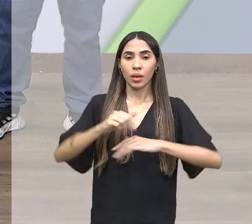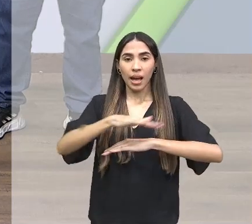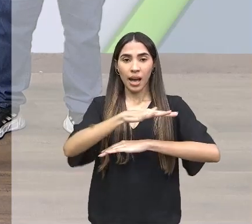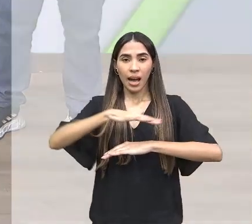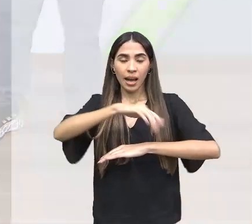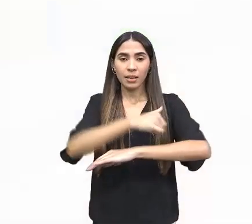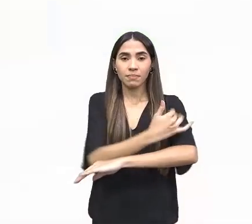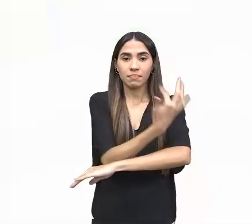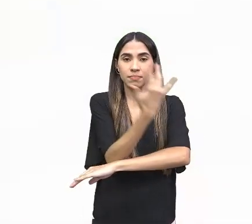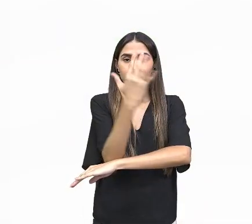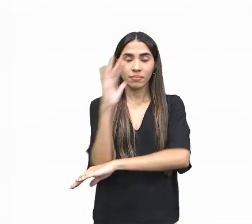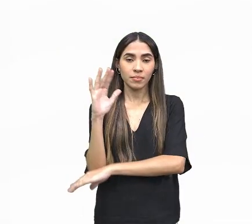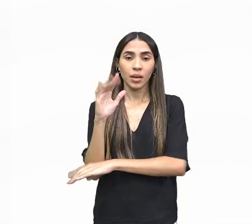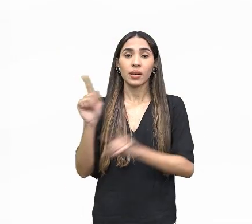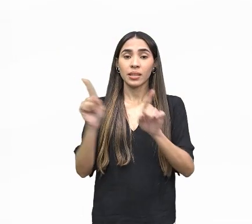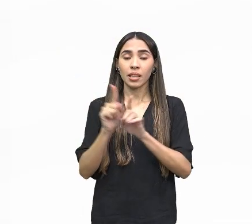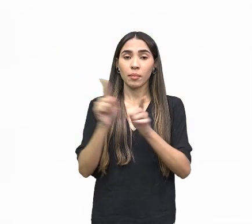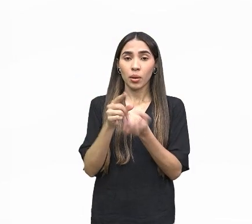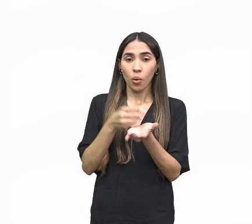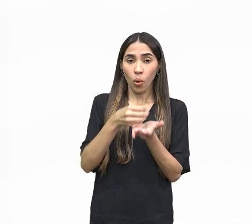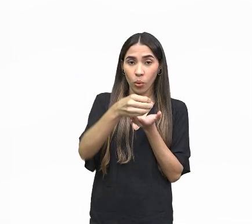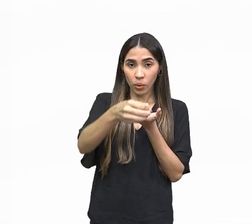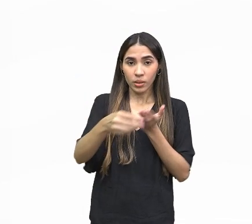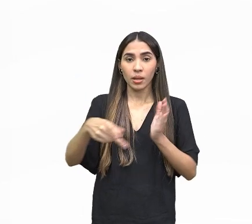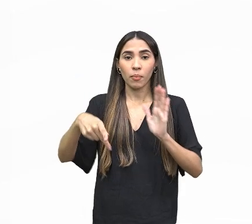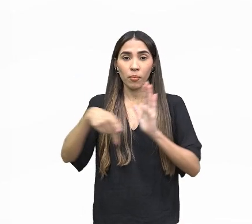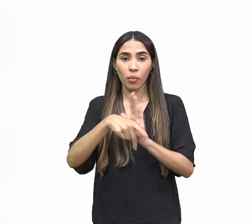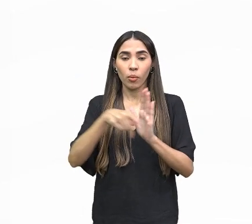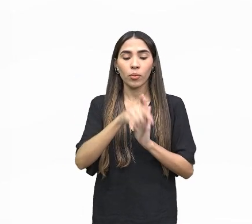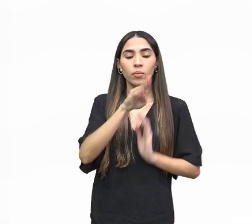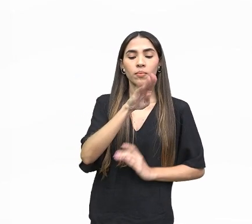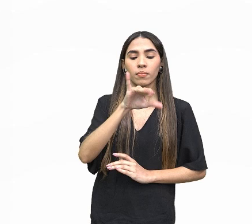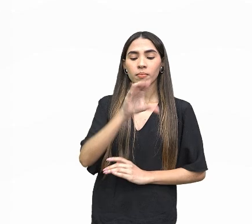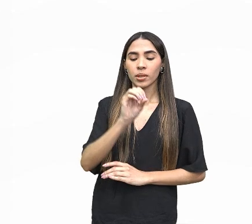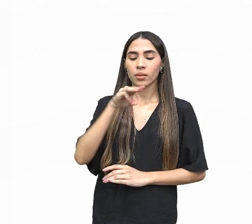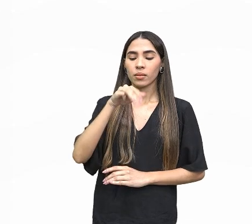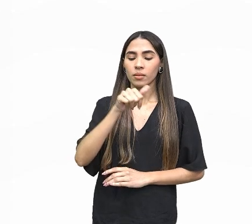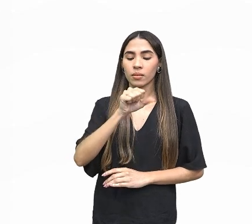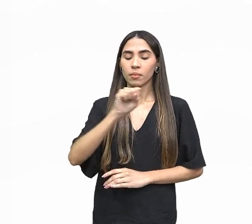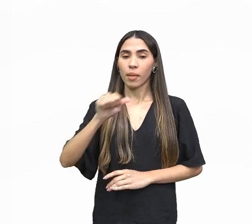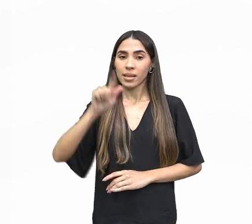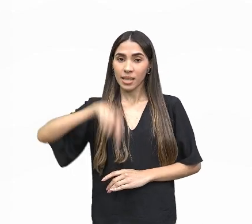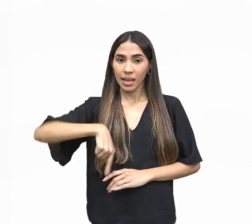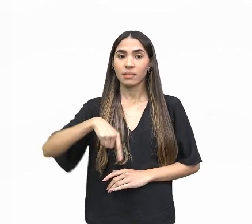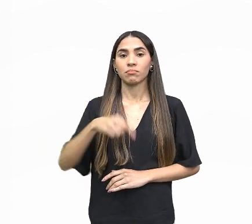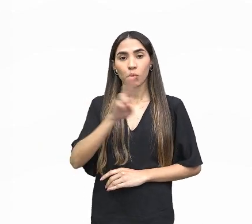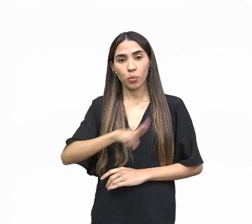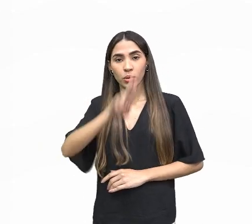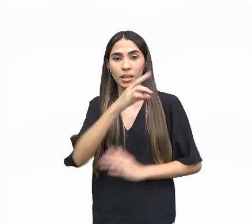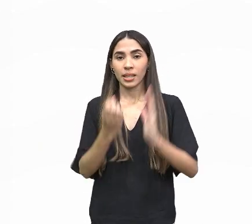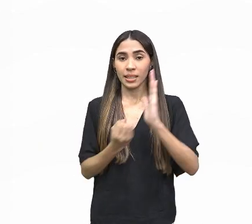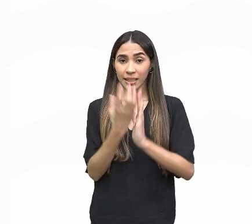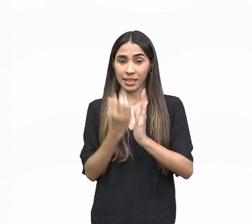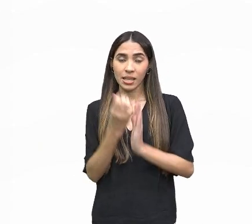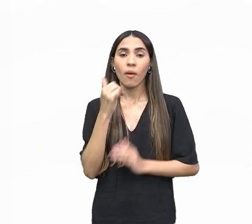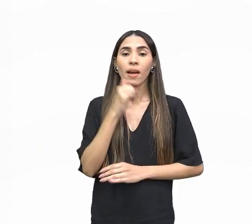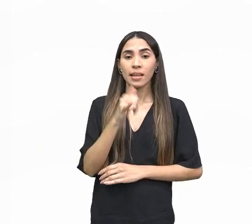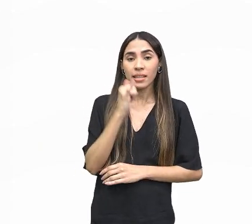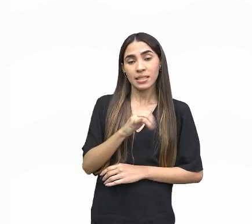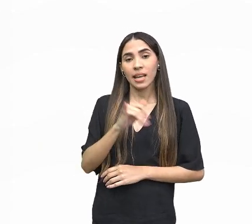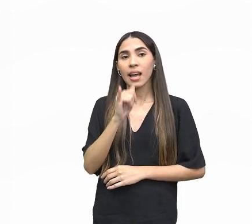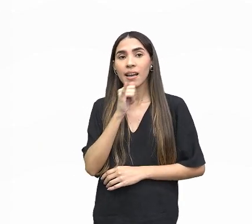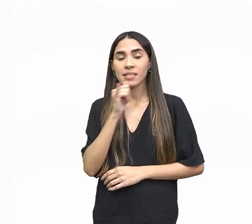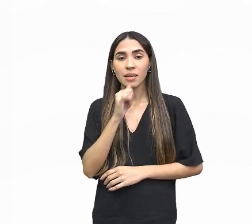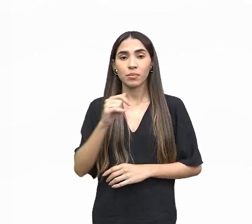vegetal e orgânica existente, biomassa, pode ser utilizada na produção de energia. Então, nós temos aí como exemplo, olha,